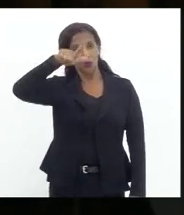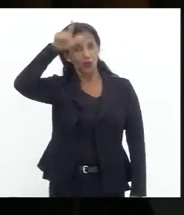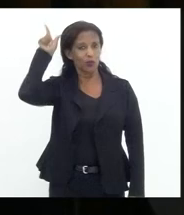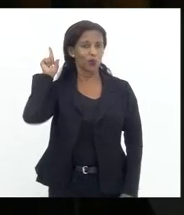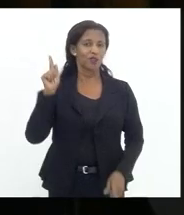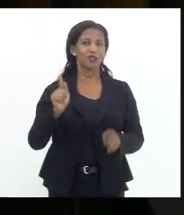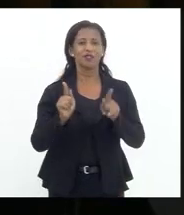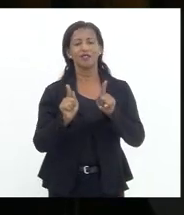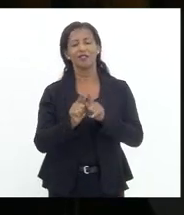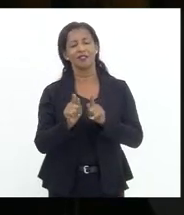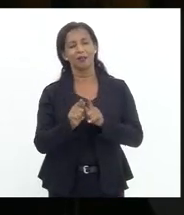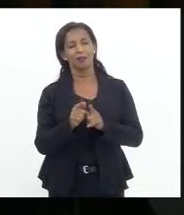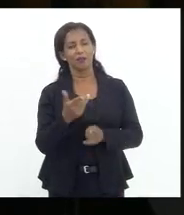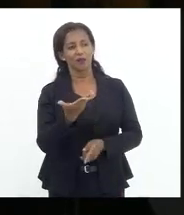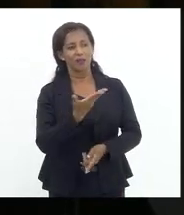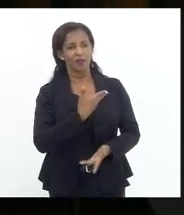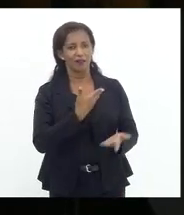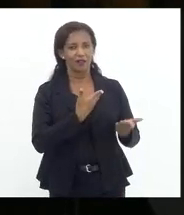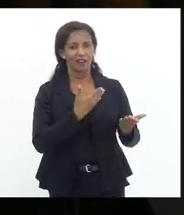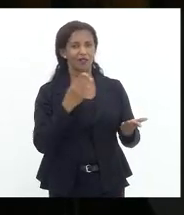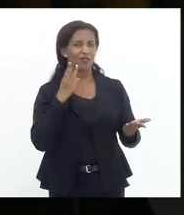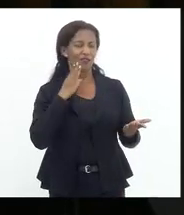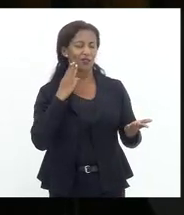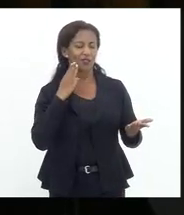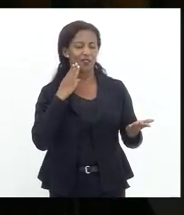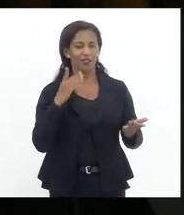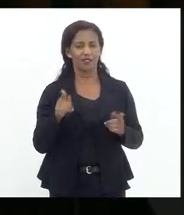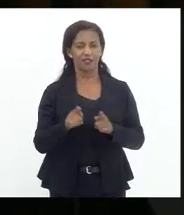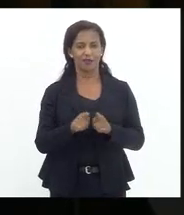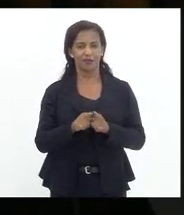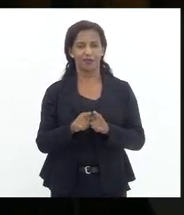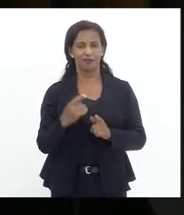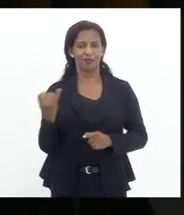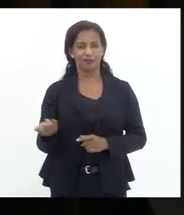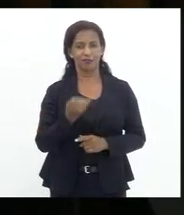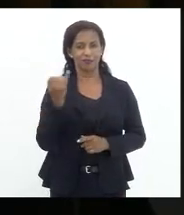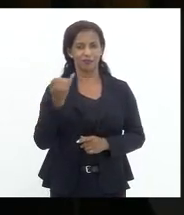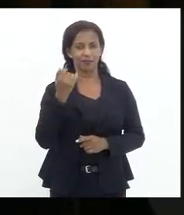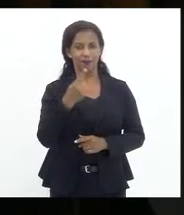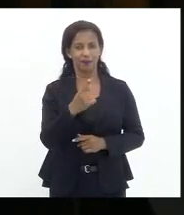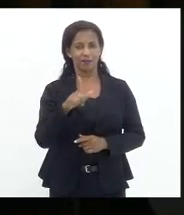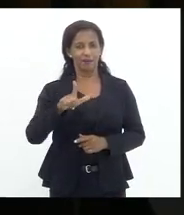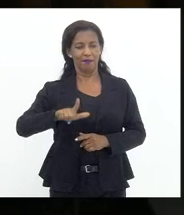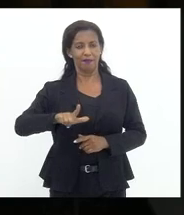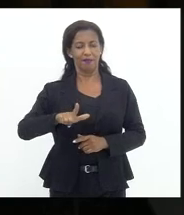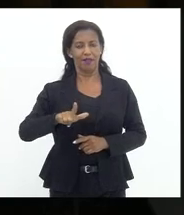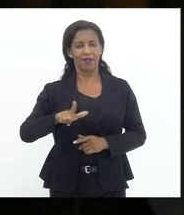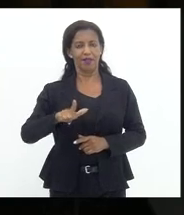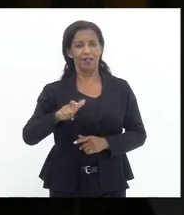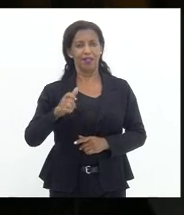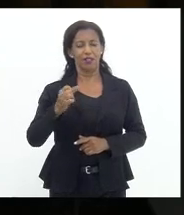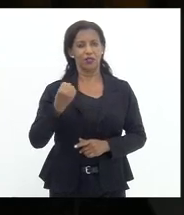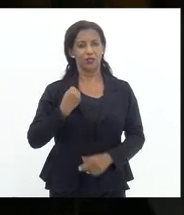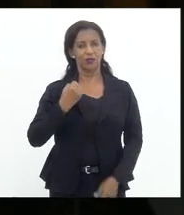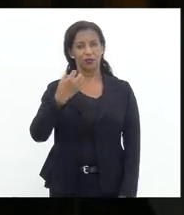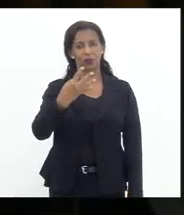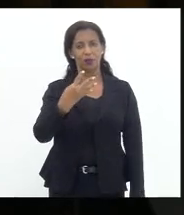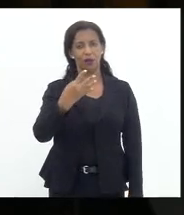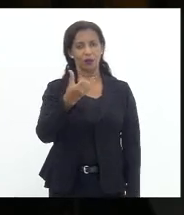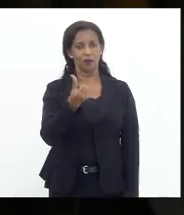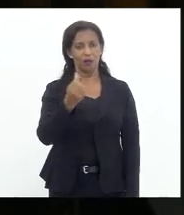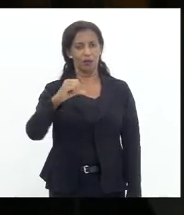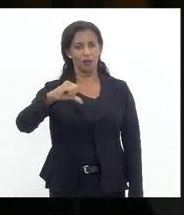ao nosso brilhante colega deputado Valdec Carneiro, um importante projeto de lei de número